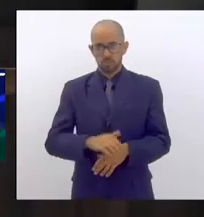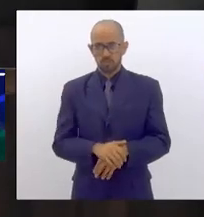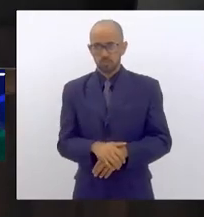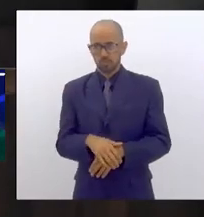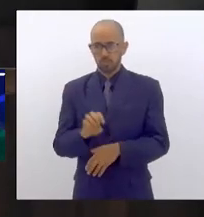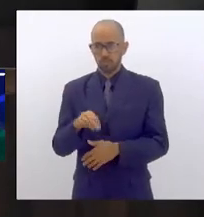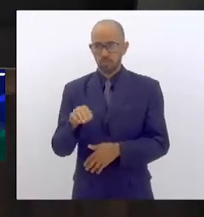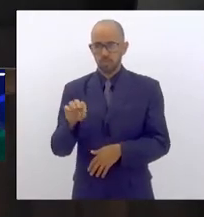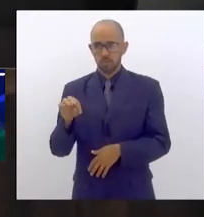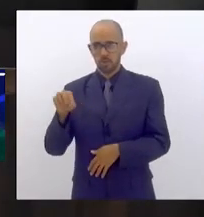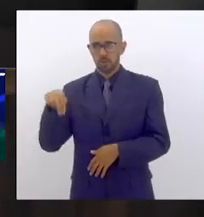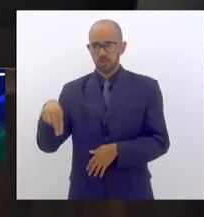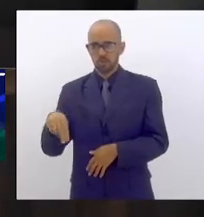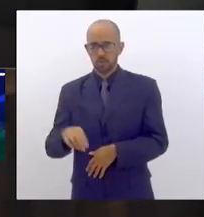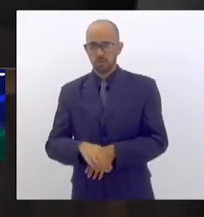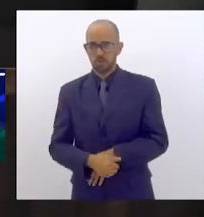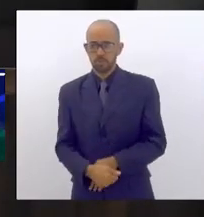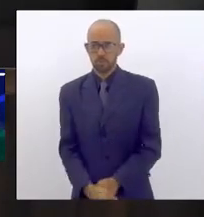Wellington José.